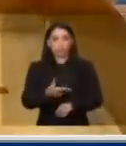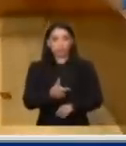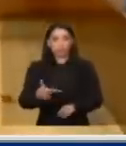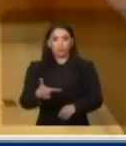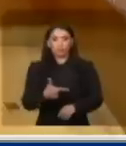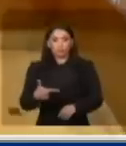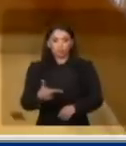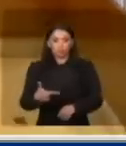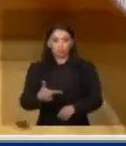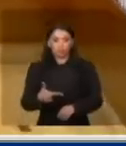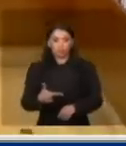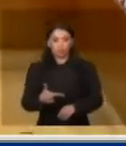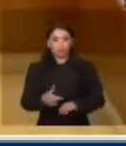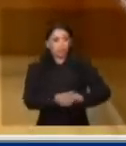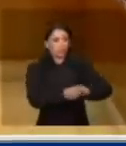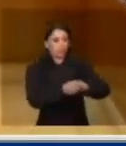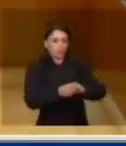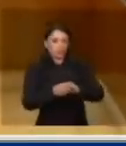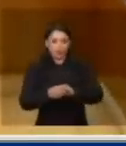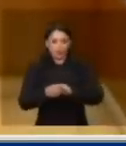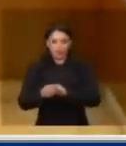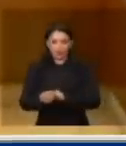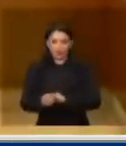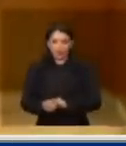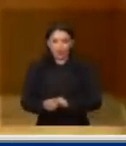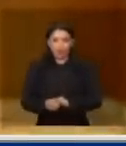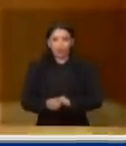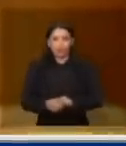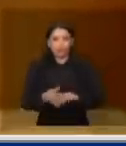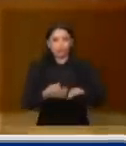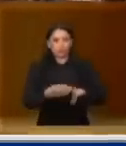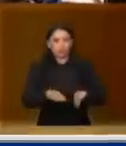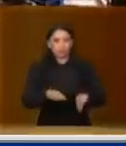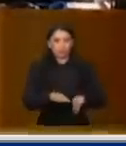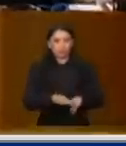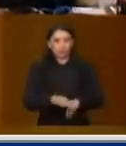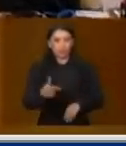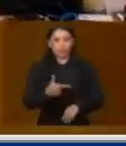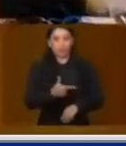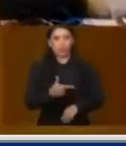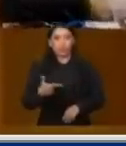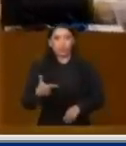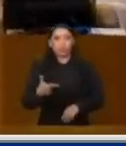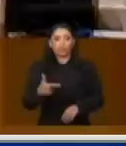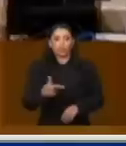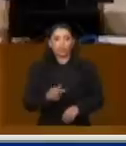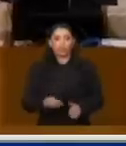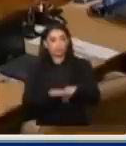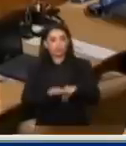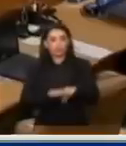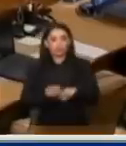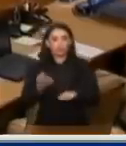Nacional executar e é esquisita também porque ela vai contra a constituição porque não dá